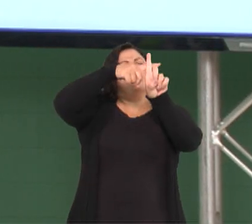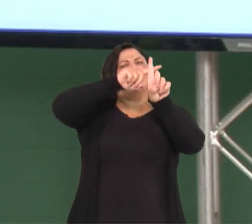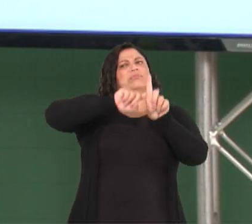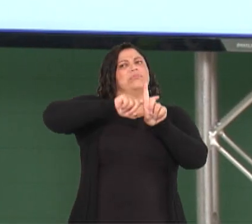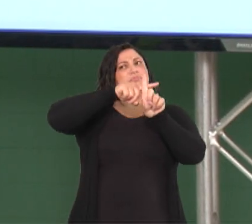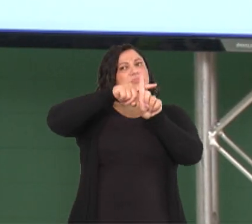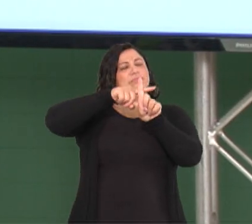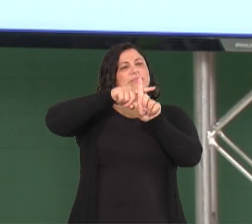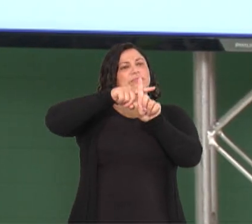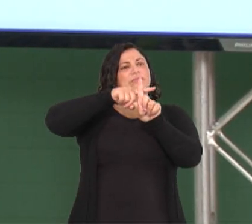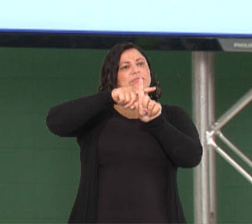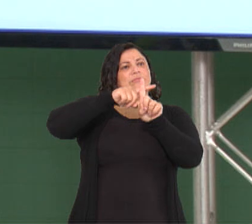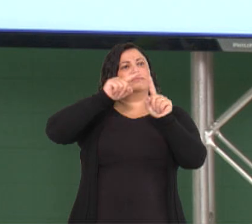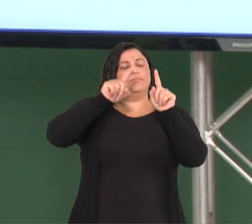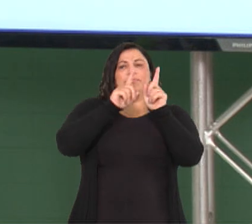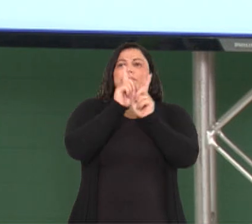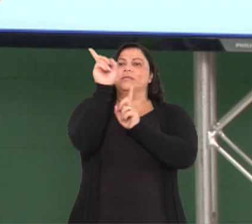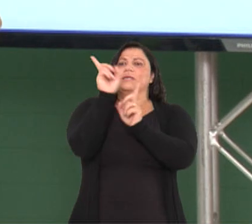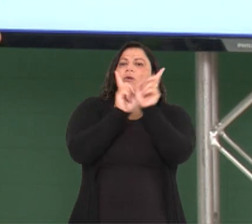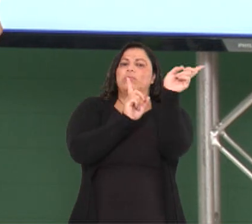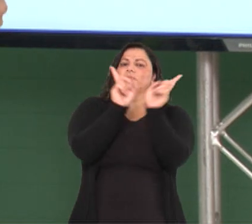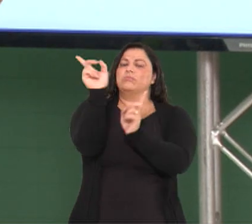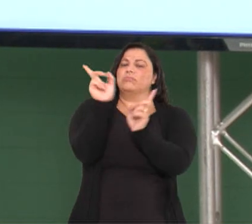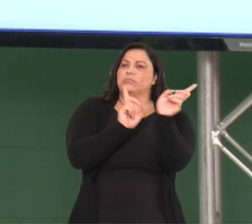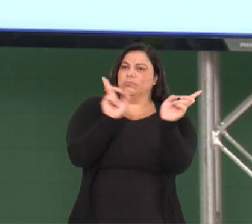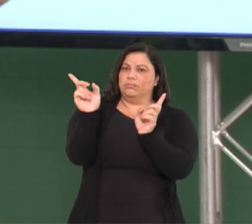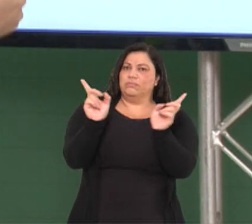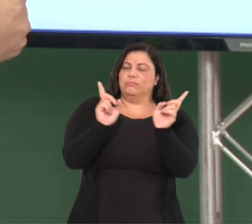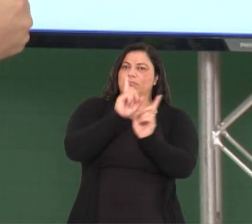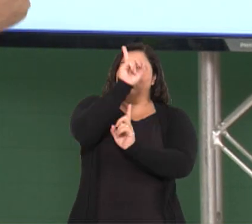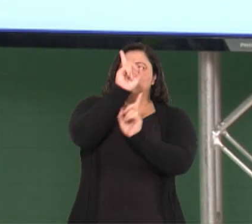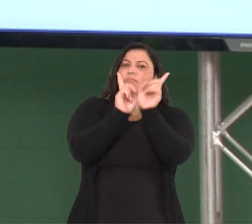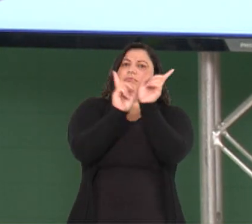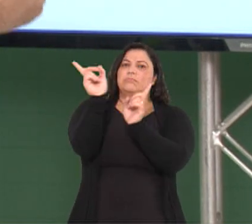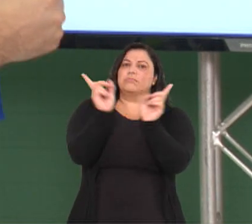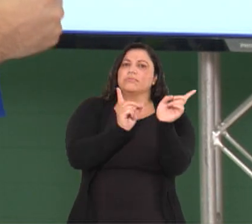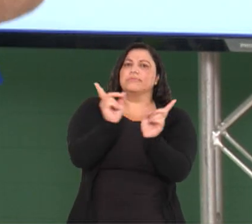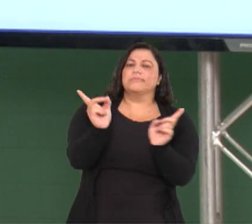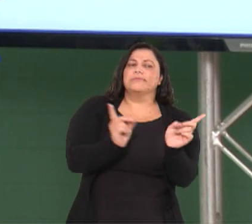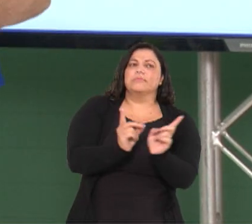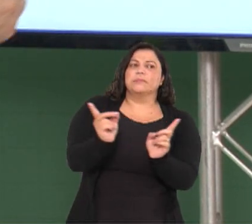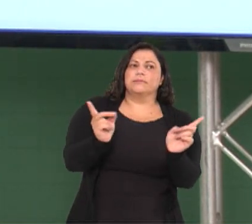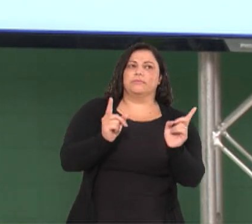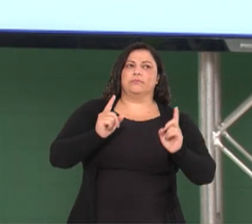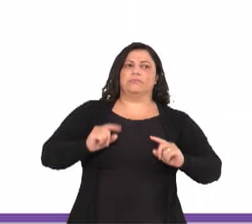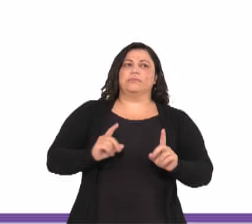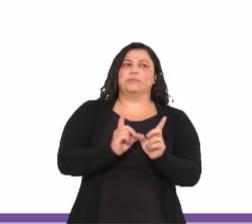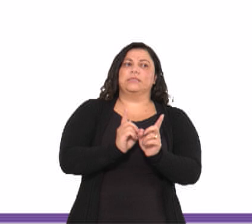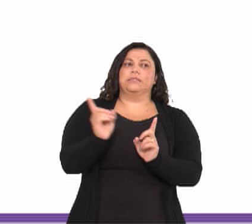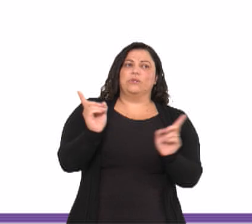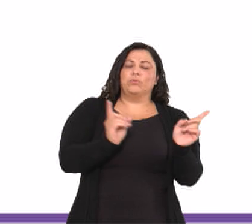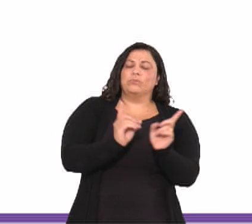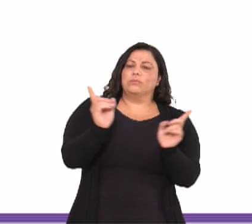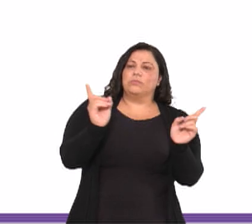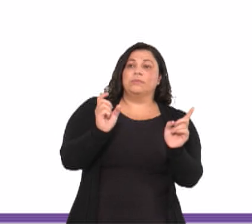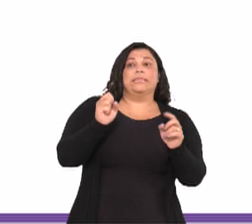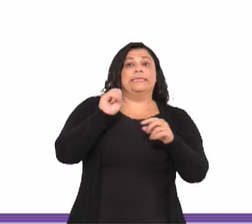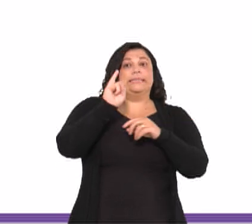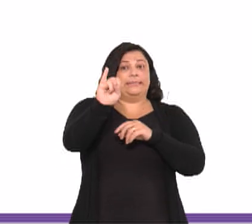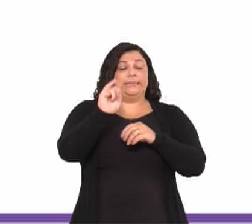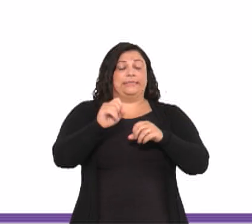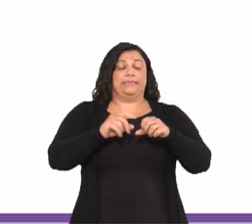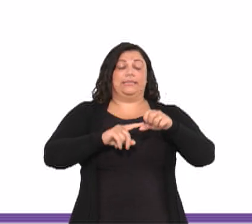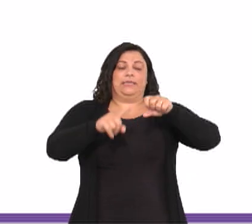gente já viu, as linhas de campo elétrico dessa carga positiva são do tipo divergentes, ou seja, se iniciam na